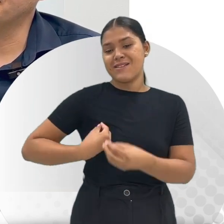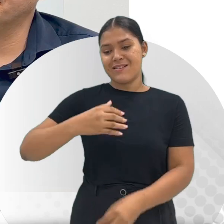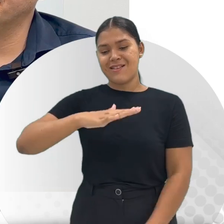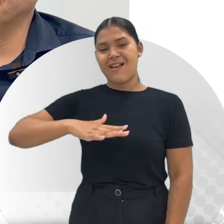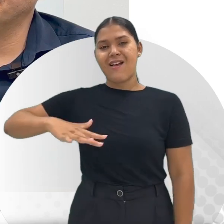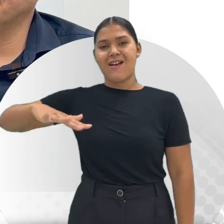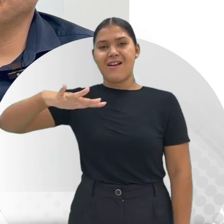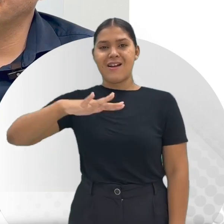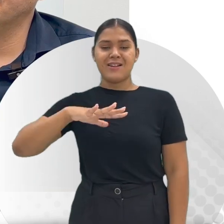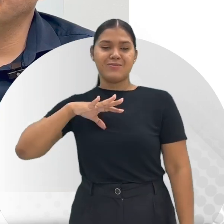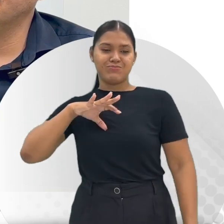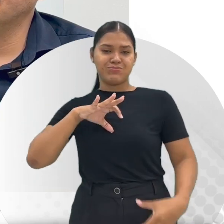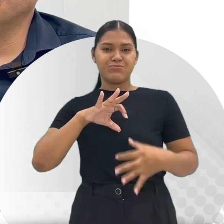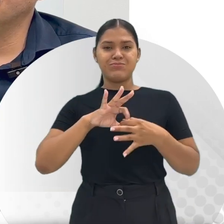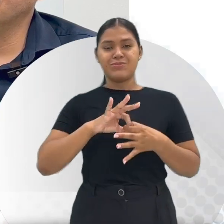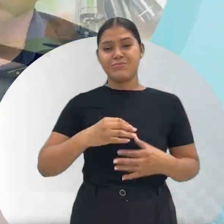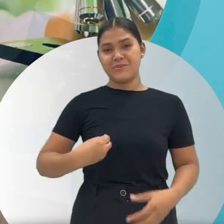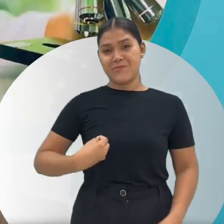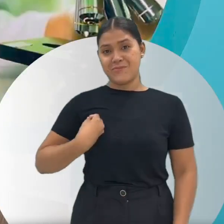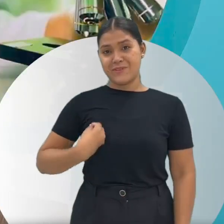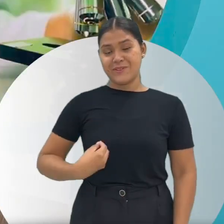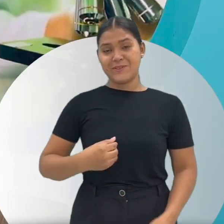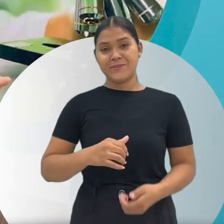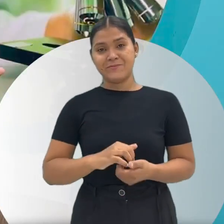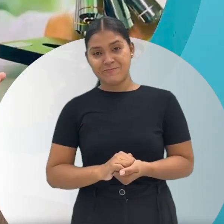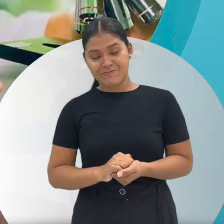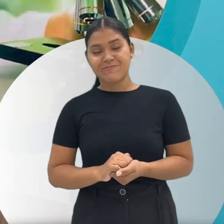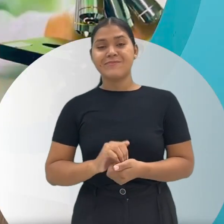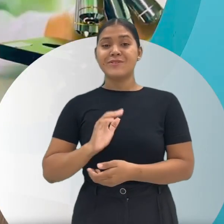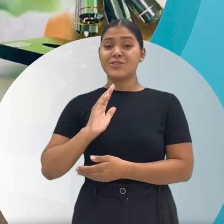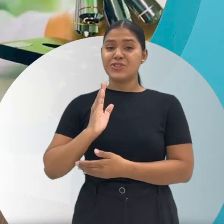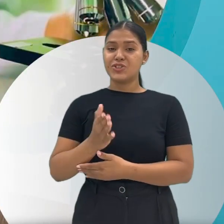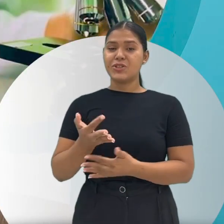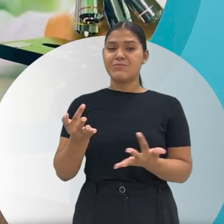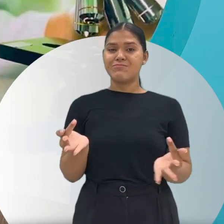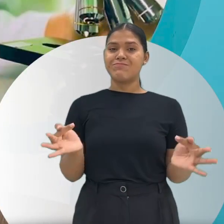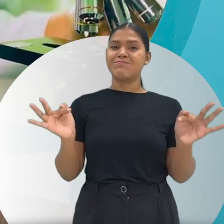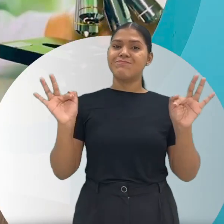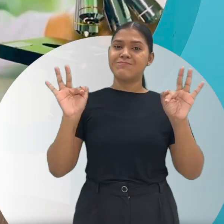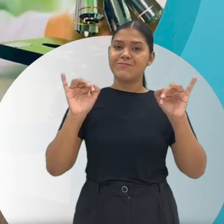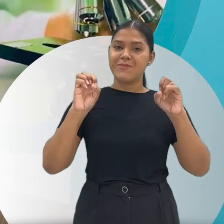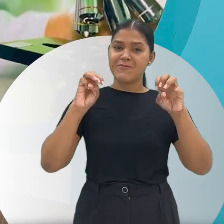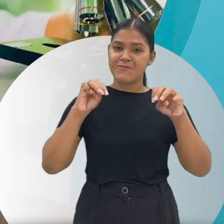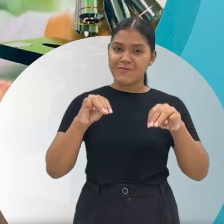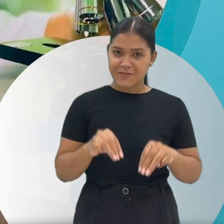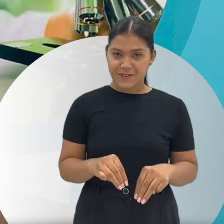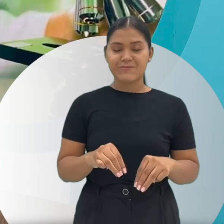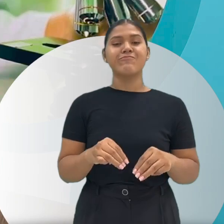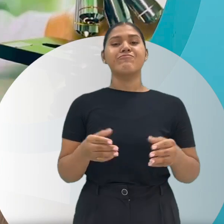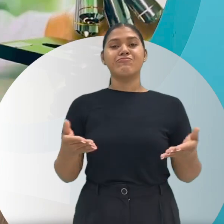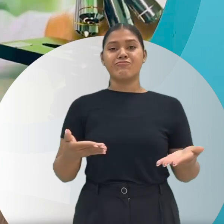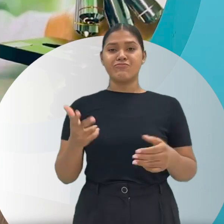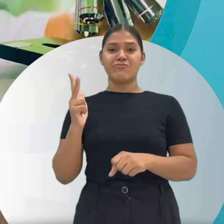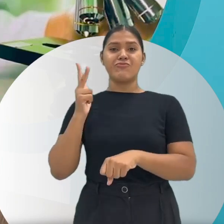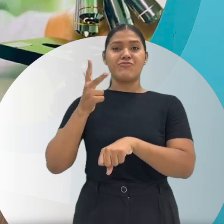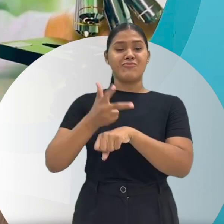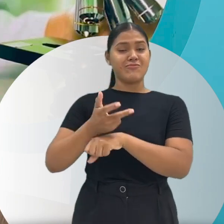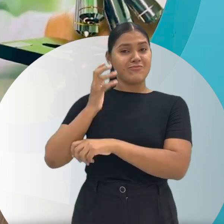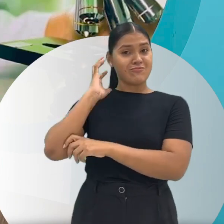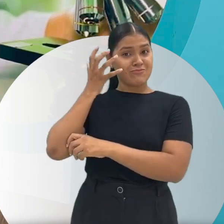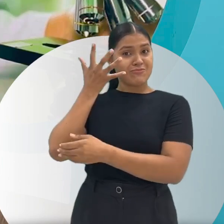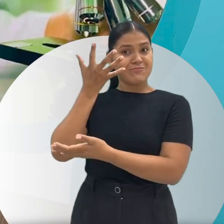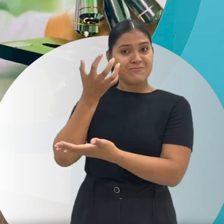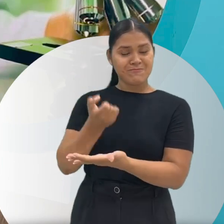da Sim. gente também, né. Bom, a gente está chegando ao fim, né, do nosso episódio, um episódio bem